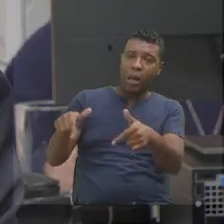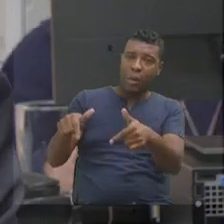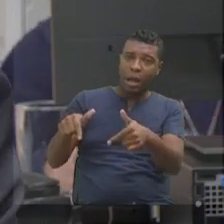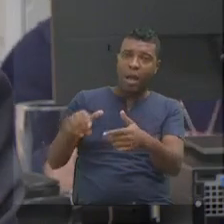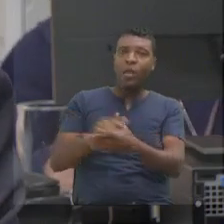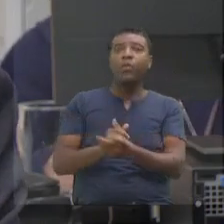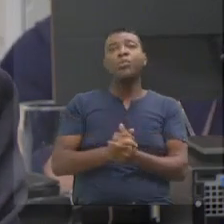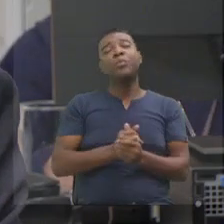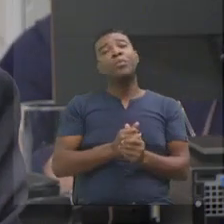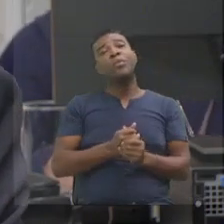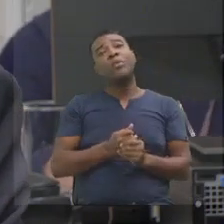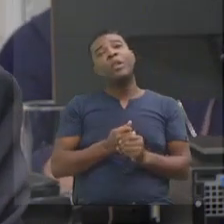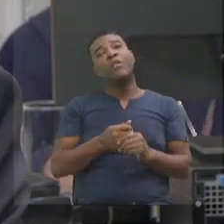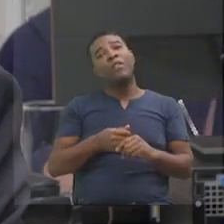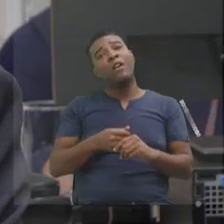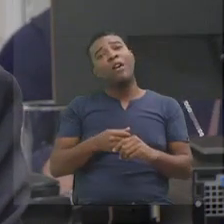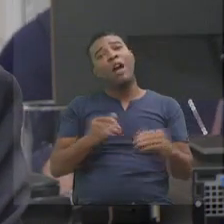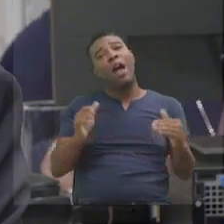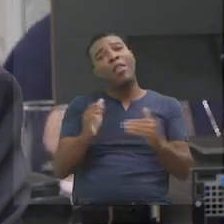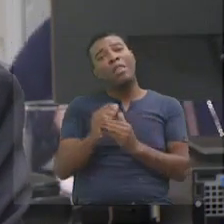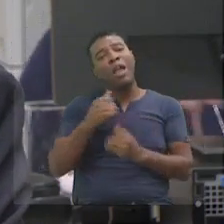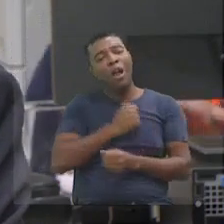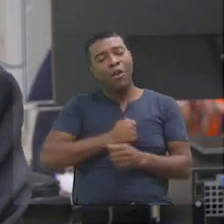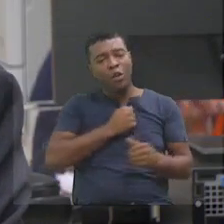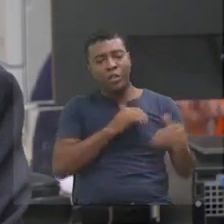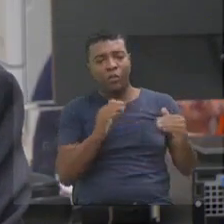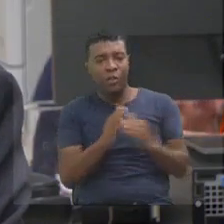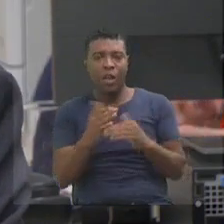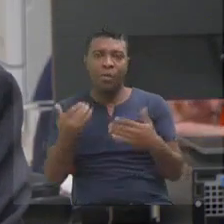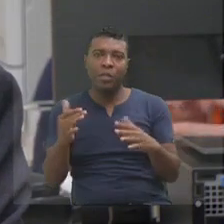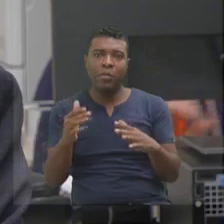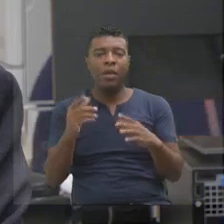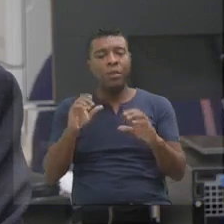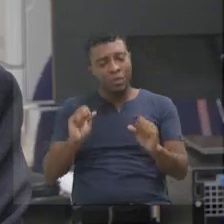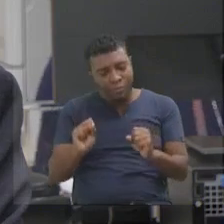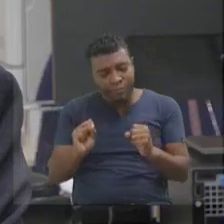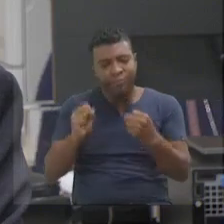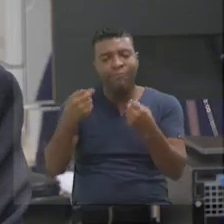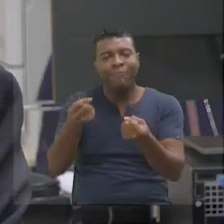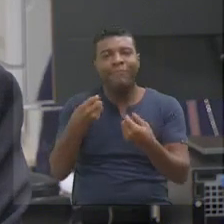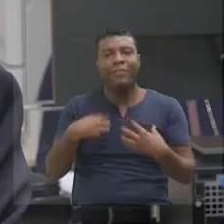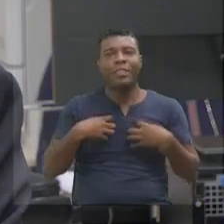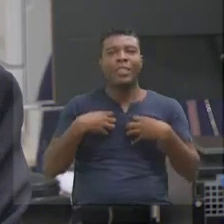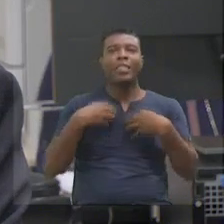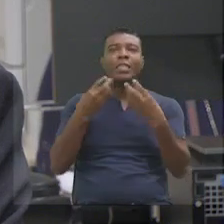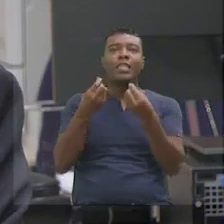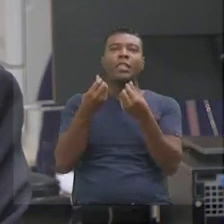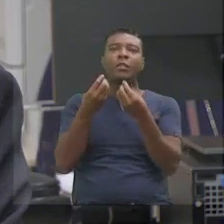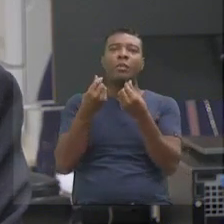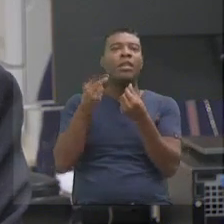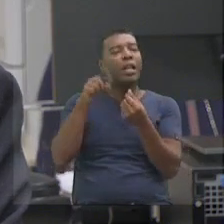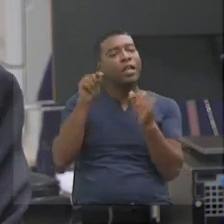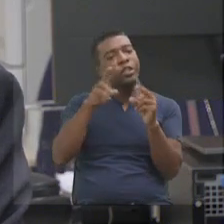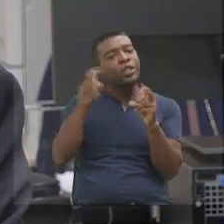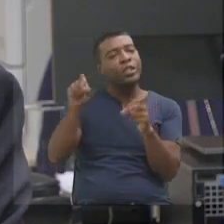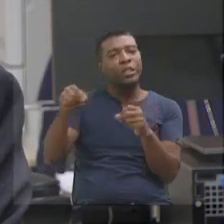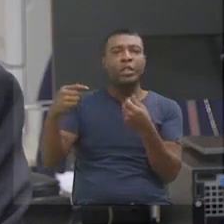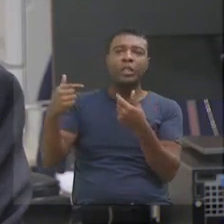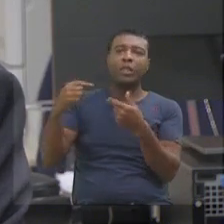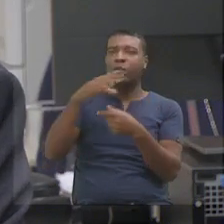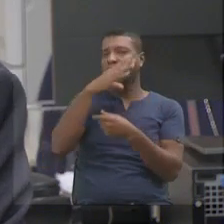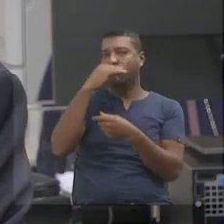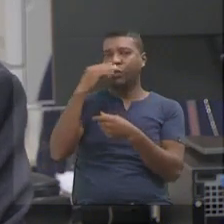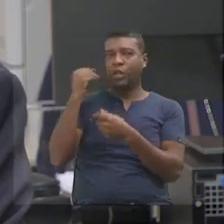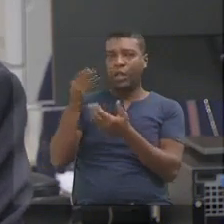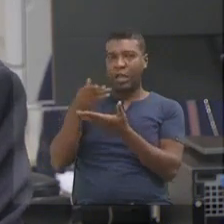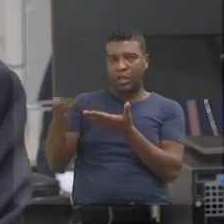mas ter essa sensibilidade reforçar essa sensibilidade em relação a esse servidores né e é